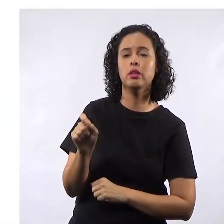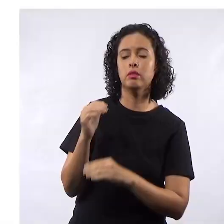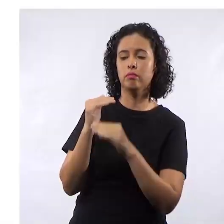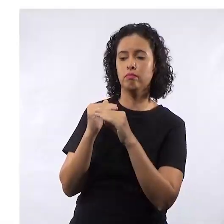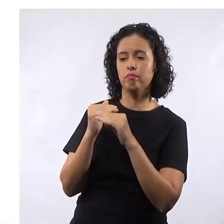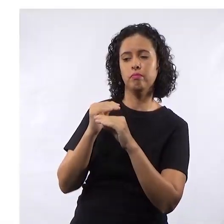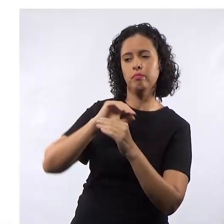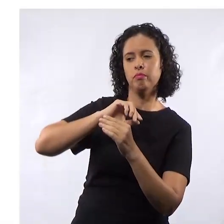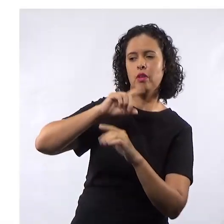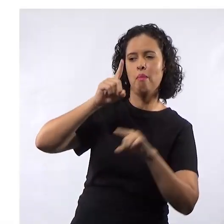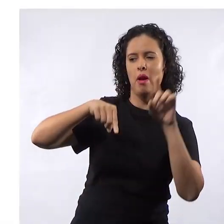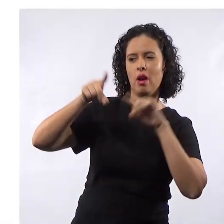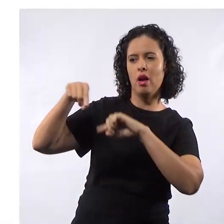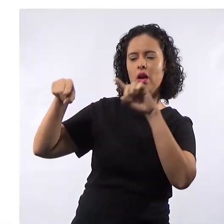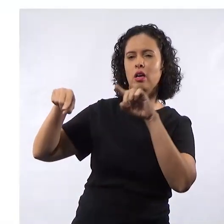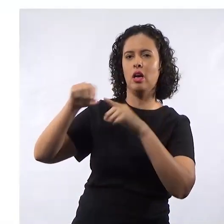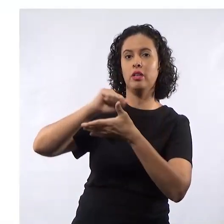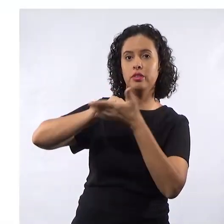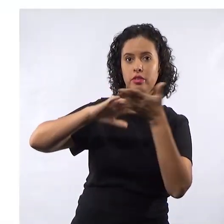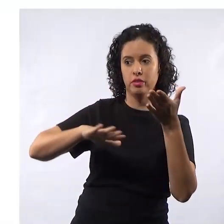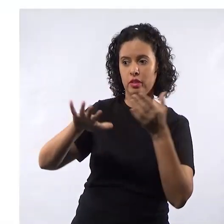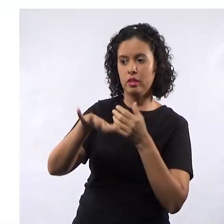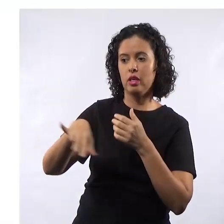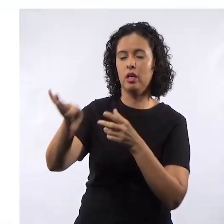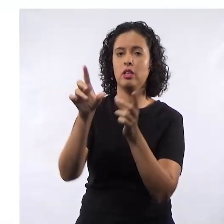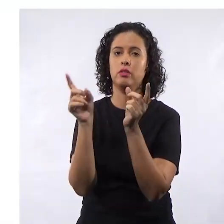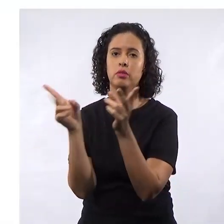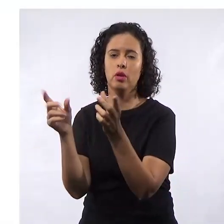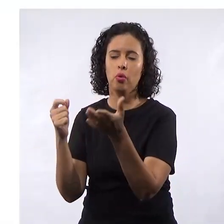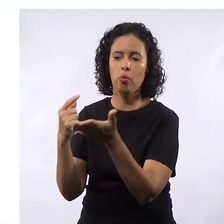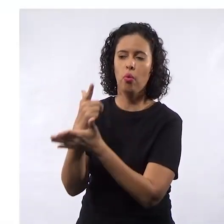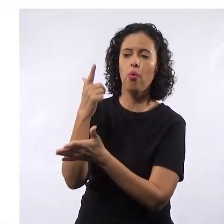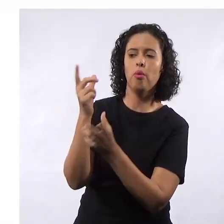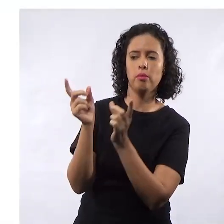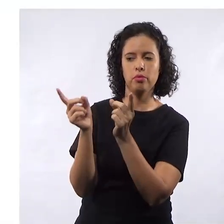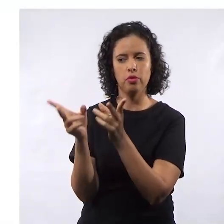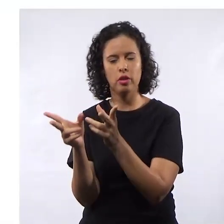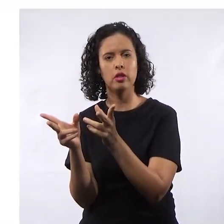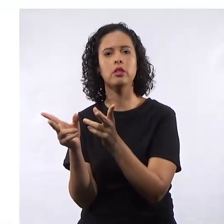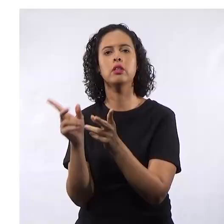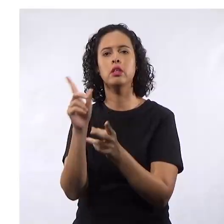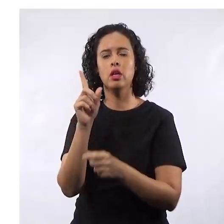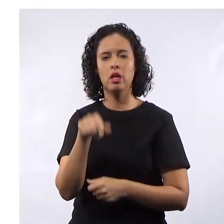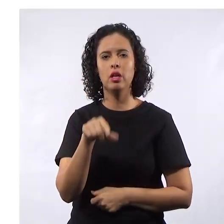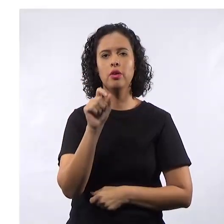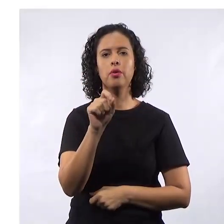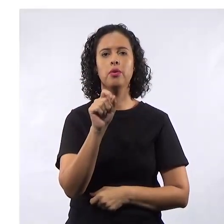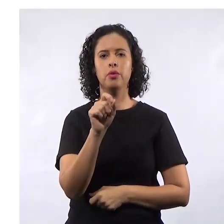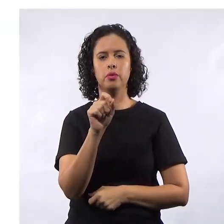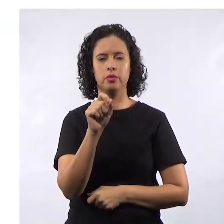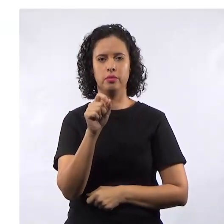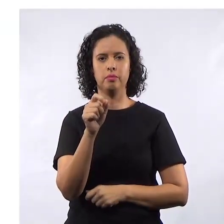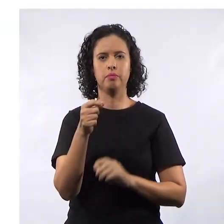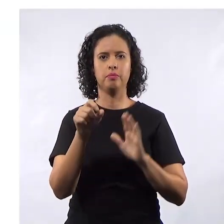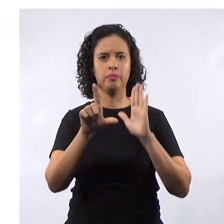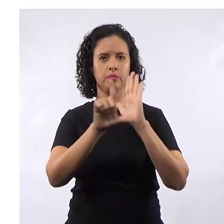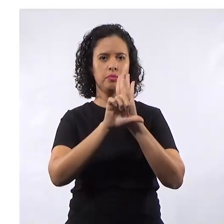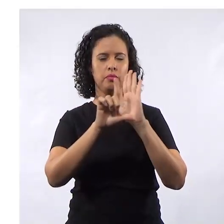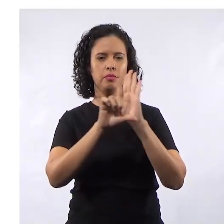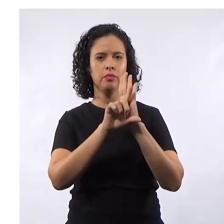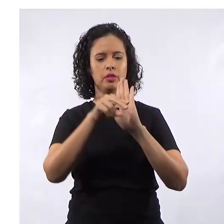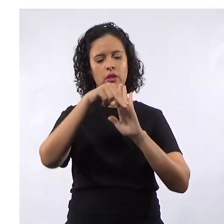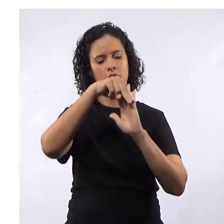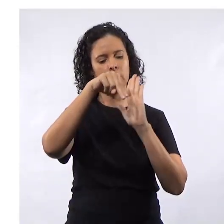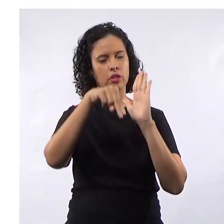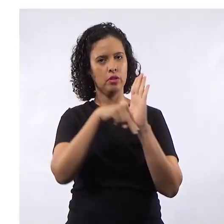sobre os mais variados aspectos a atividade mercantil, tá? É classificado pela doutrina majoritária